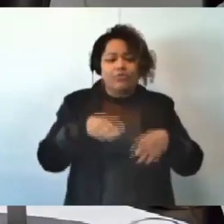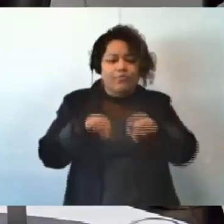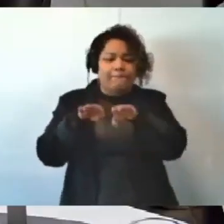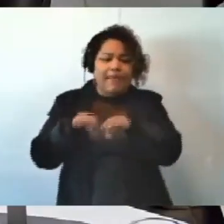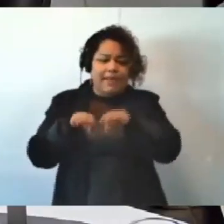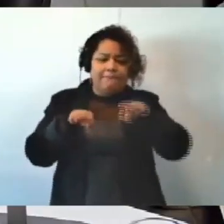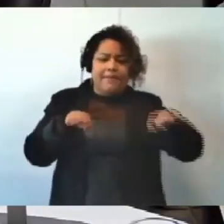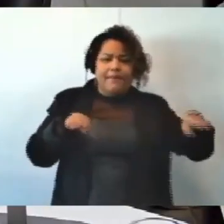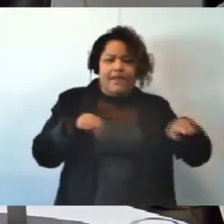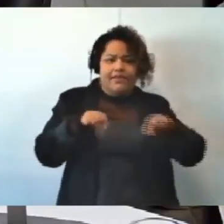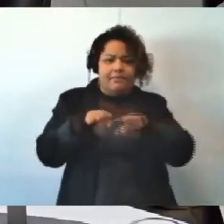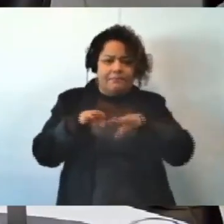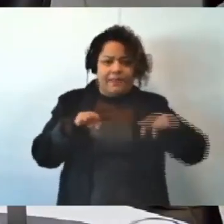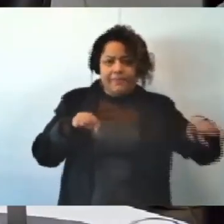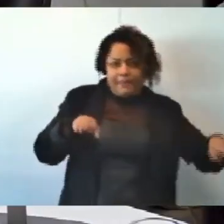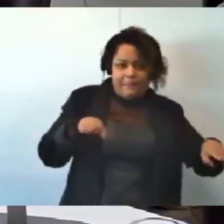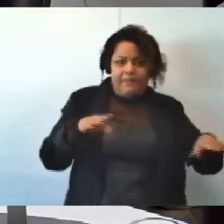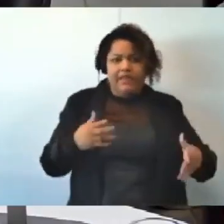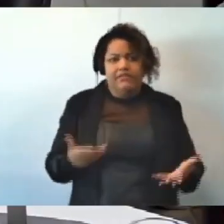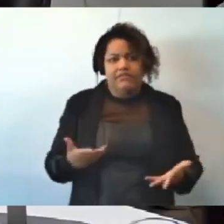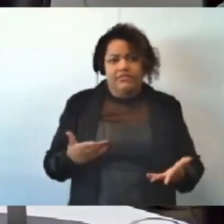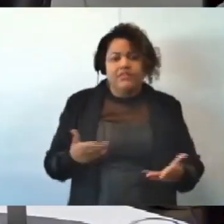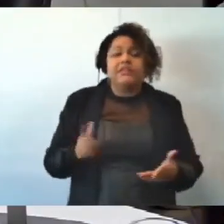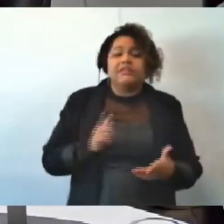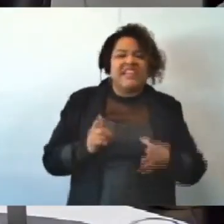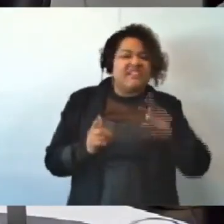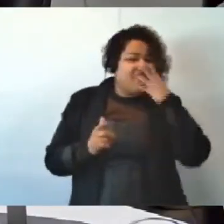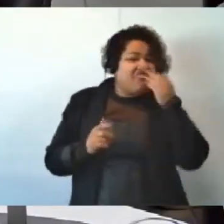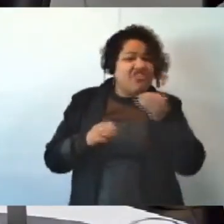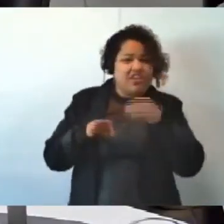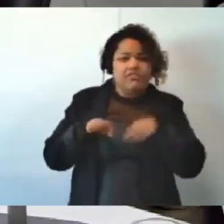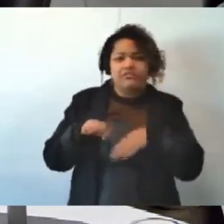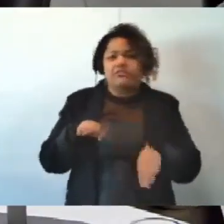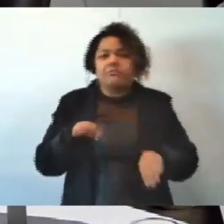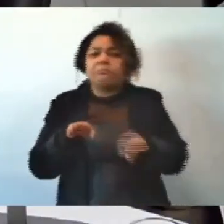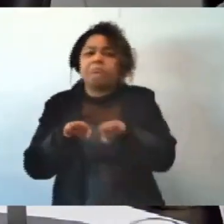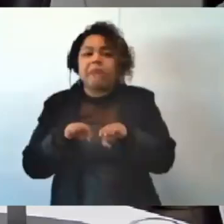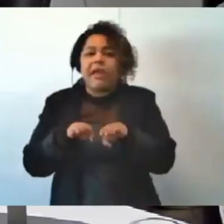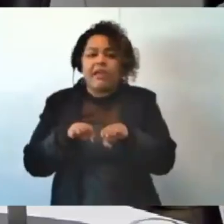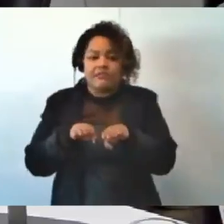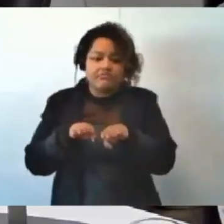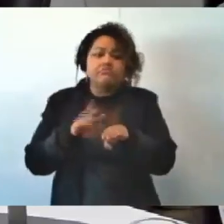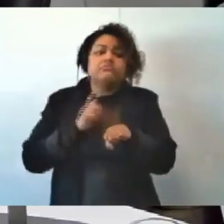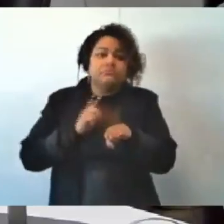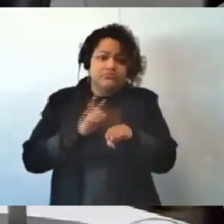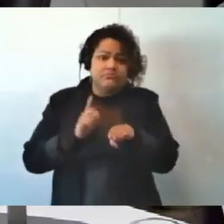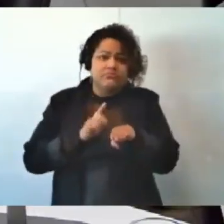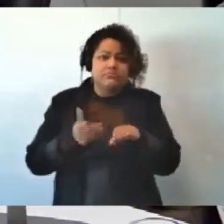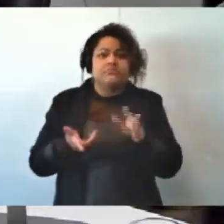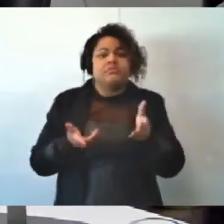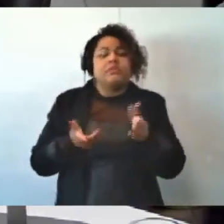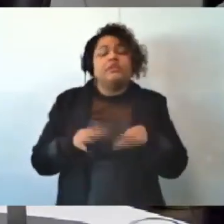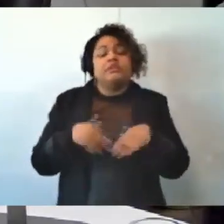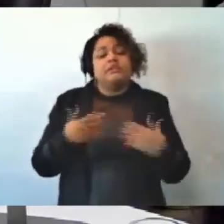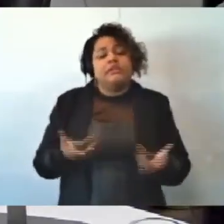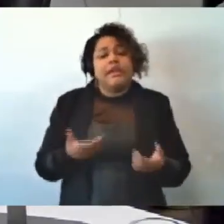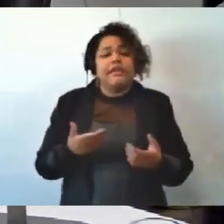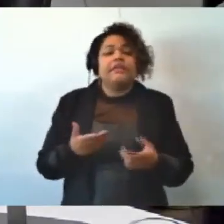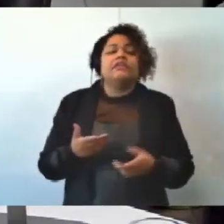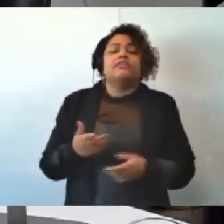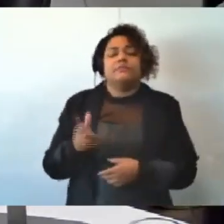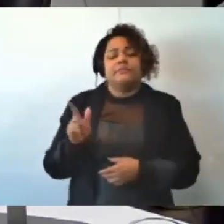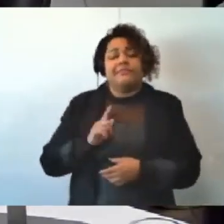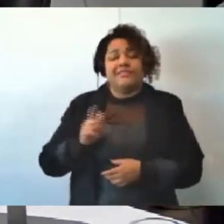vans escolares, né, que param e esperam a criança entrar ou sair, tem que esperar com cuidado, porque nós estamos falando de criança.